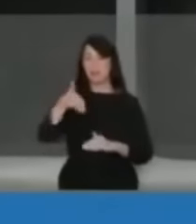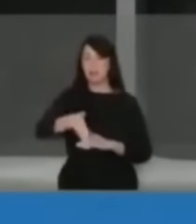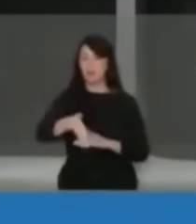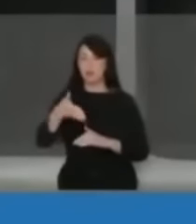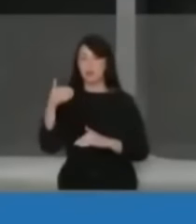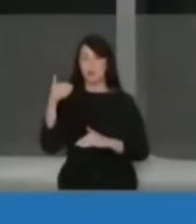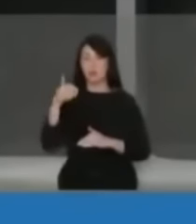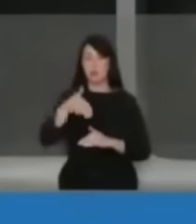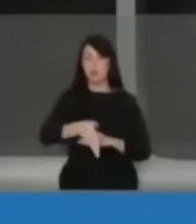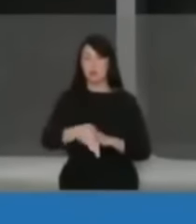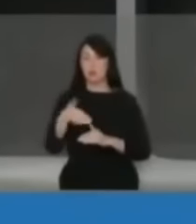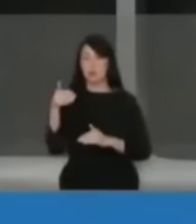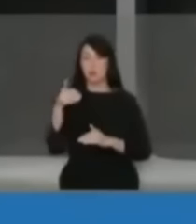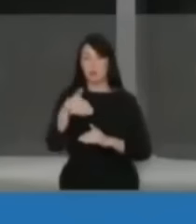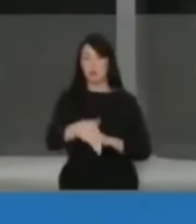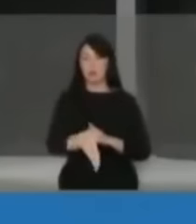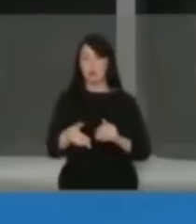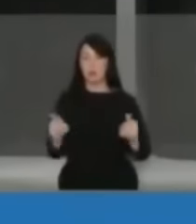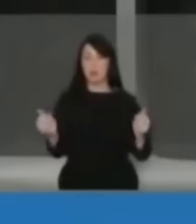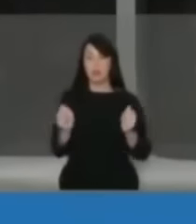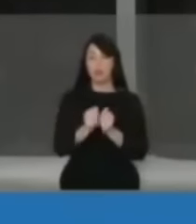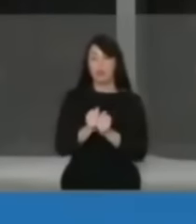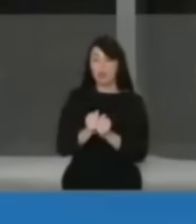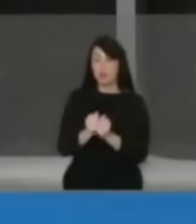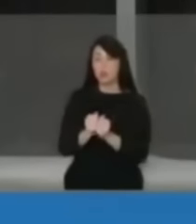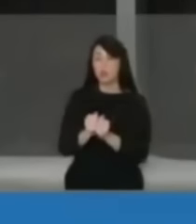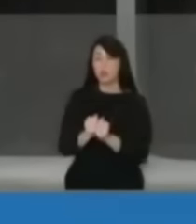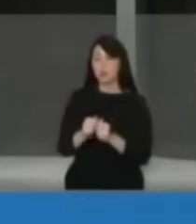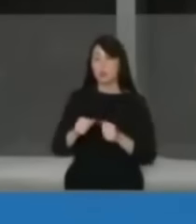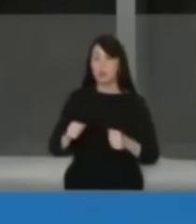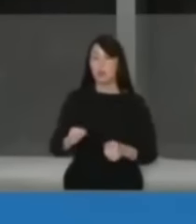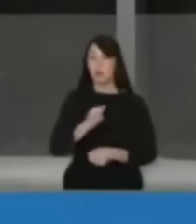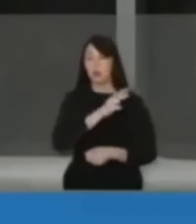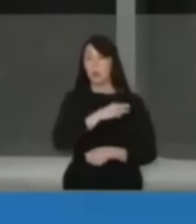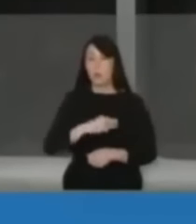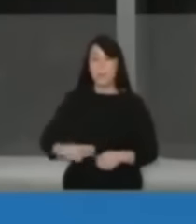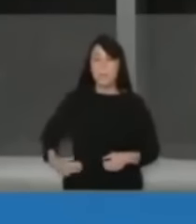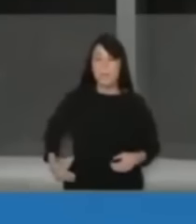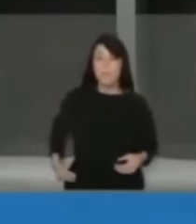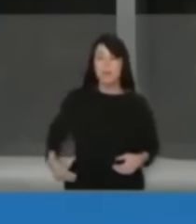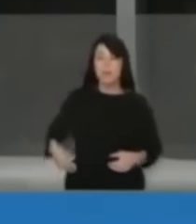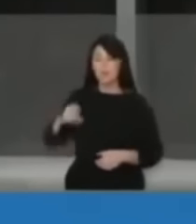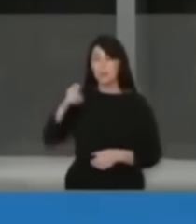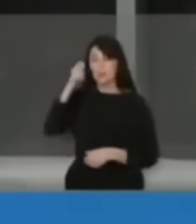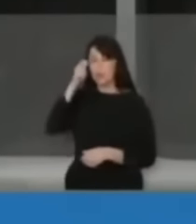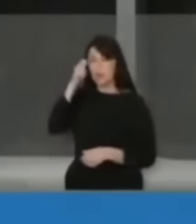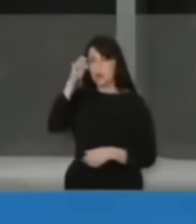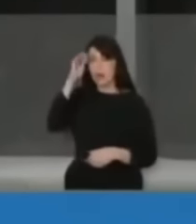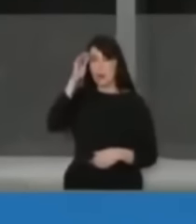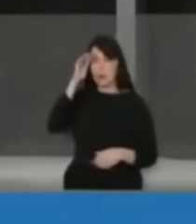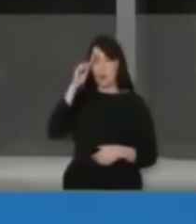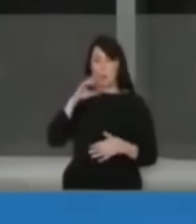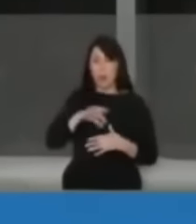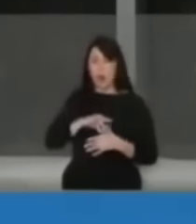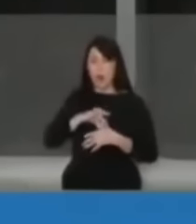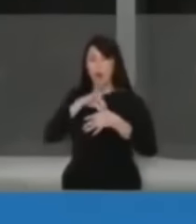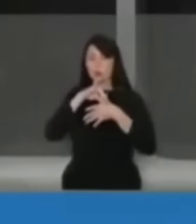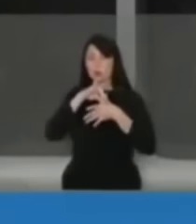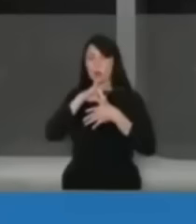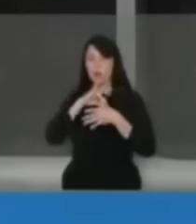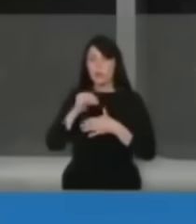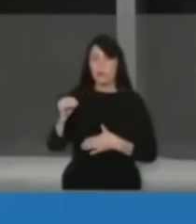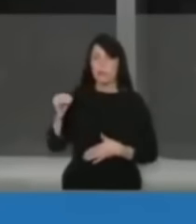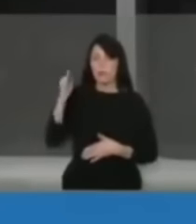um ministro da sua confiança, que é o Paulo Pimenta, para ser autoridade, inclusive nacional, para ajudar